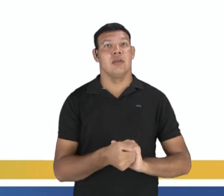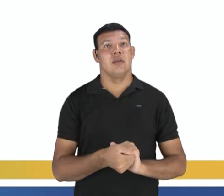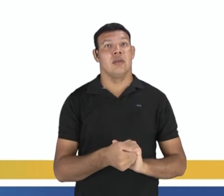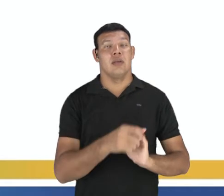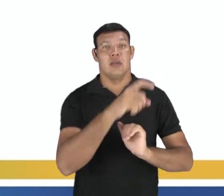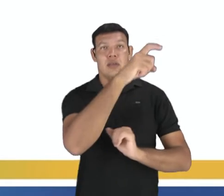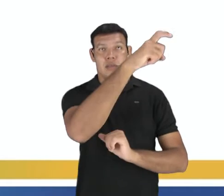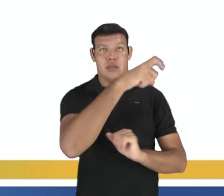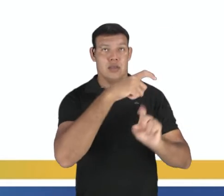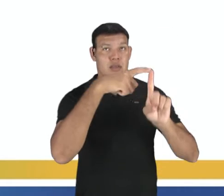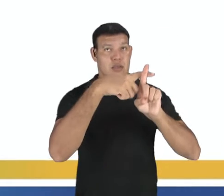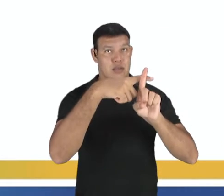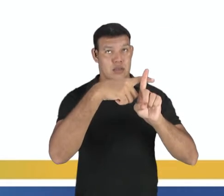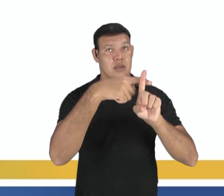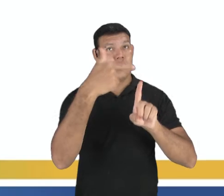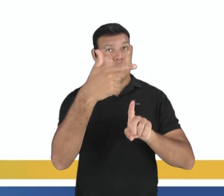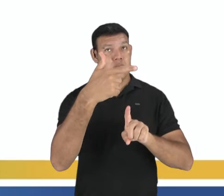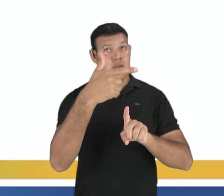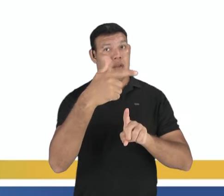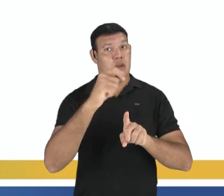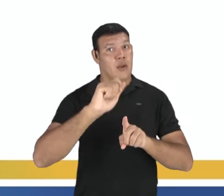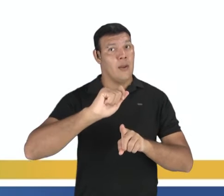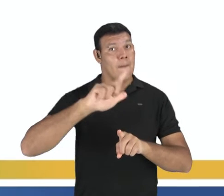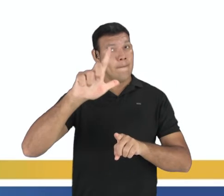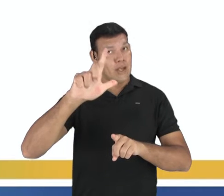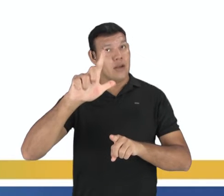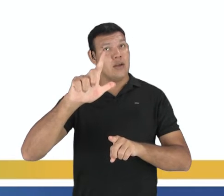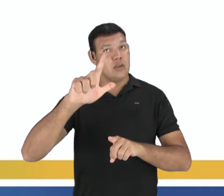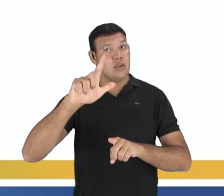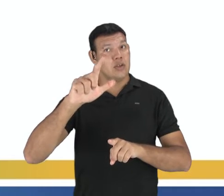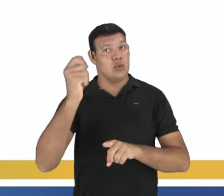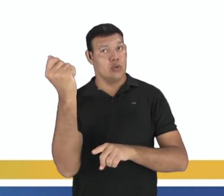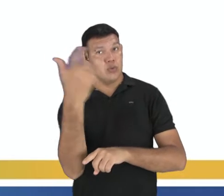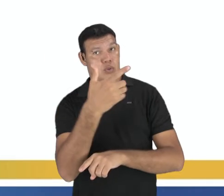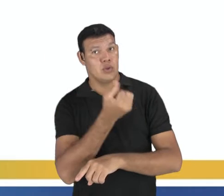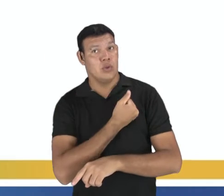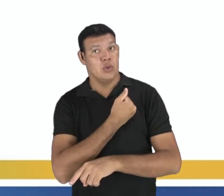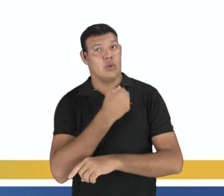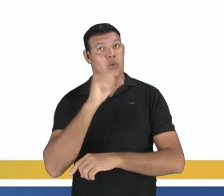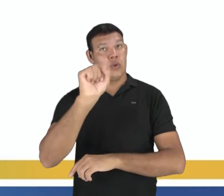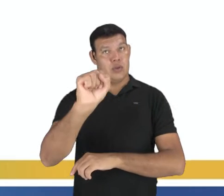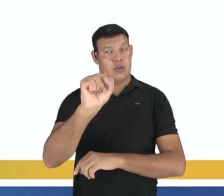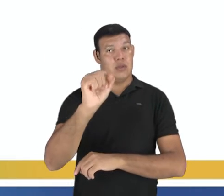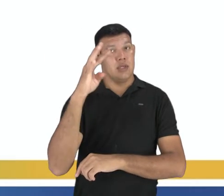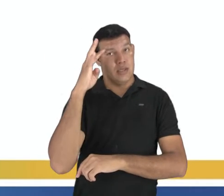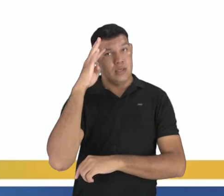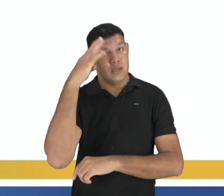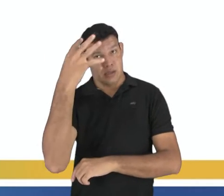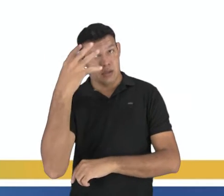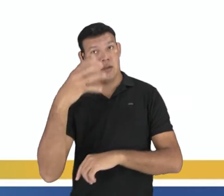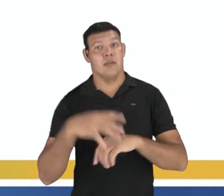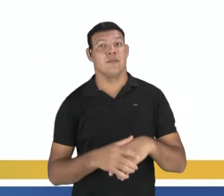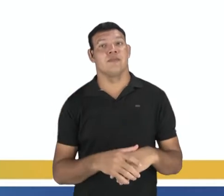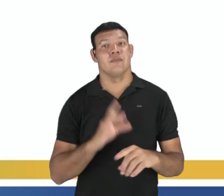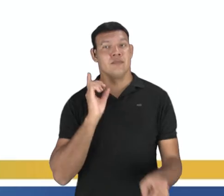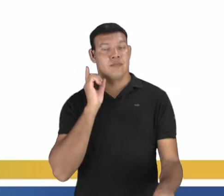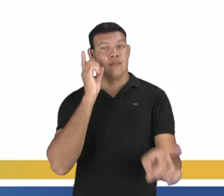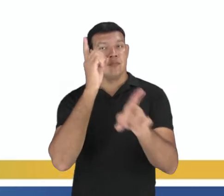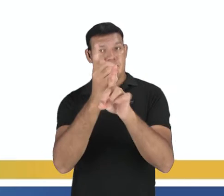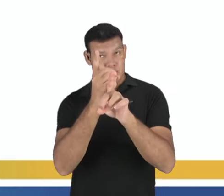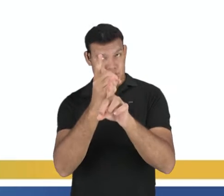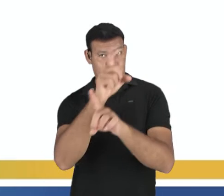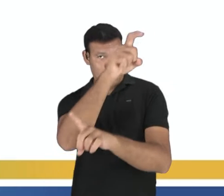O meu x mais 2 é maior que 8. E aí, quando você resolver essa situação, nós vamos ter